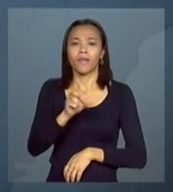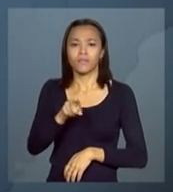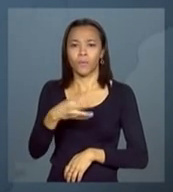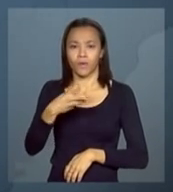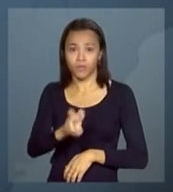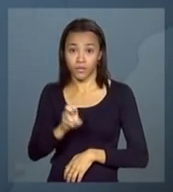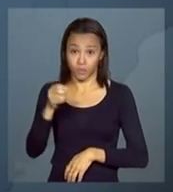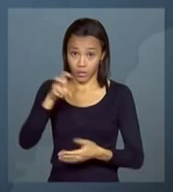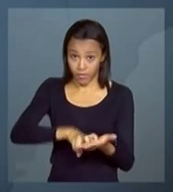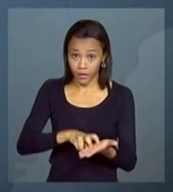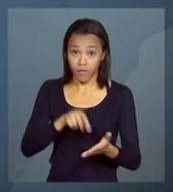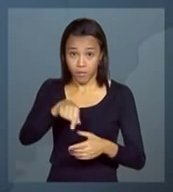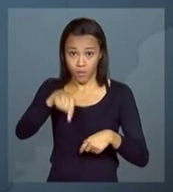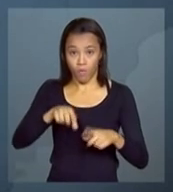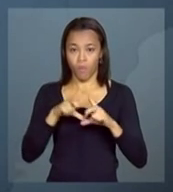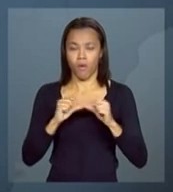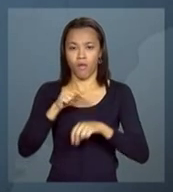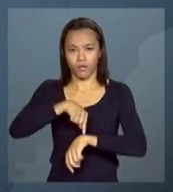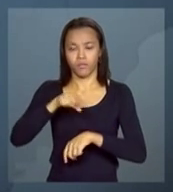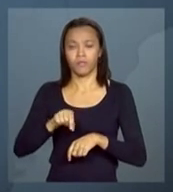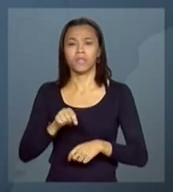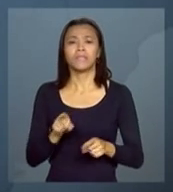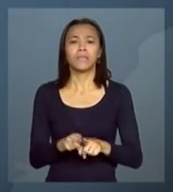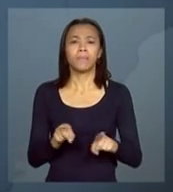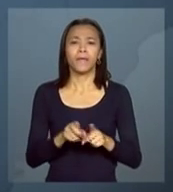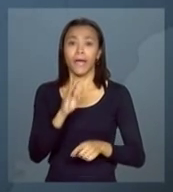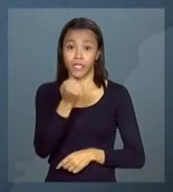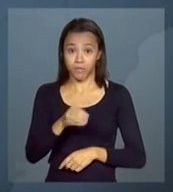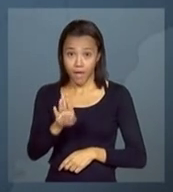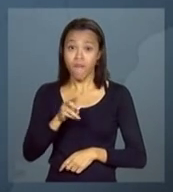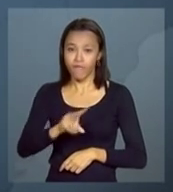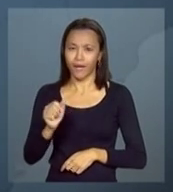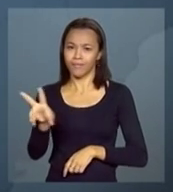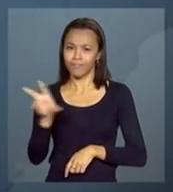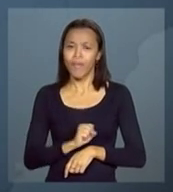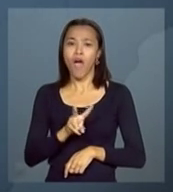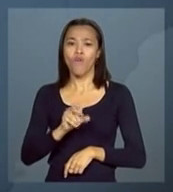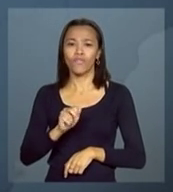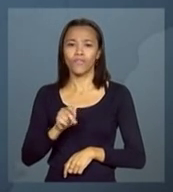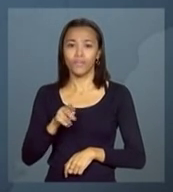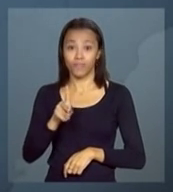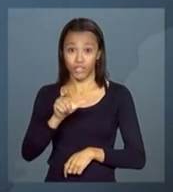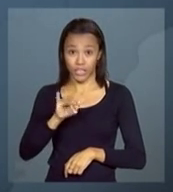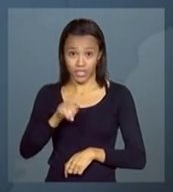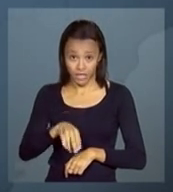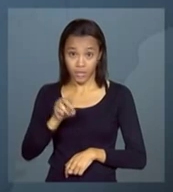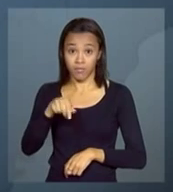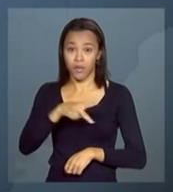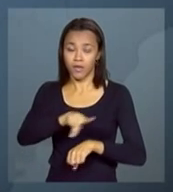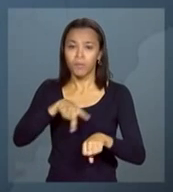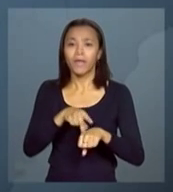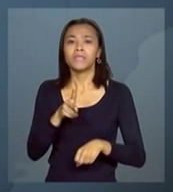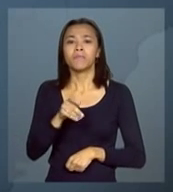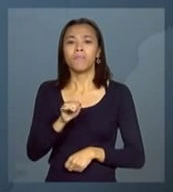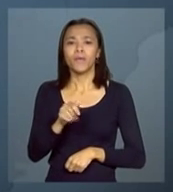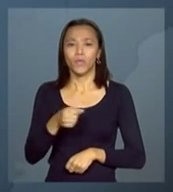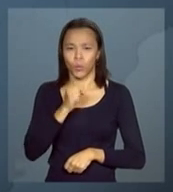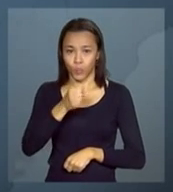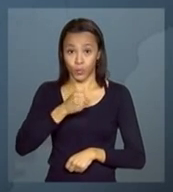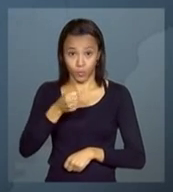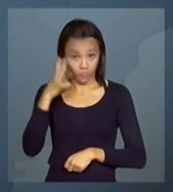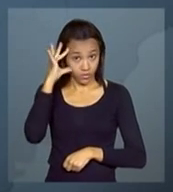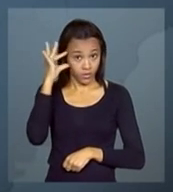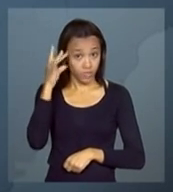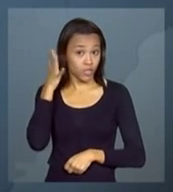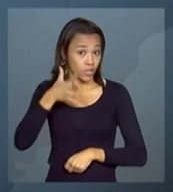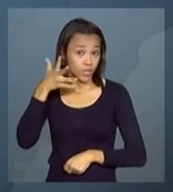10h45 da manhã, pelo horário de Brasília, e a NBR vai transmitir ao vivo de Lima, no Peru, o discurso da presidenta Dilma